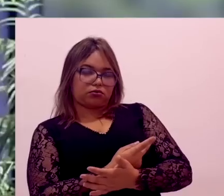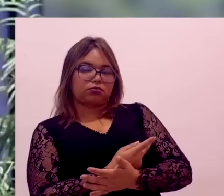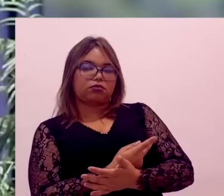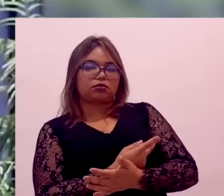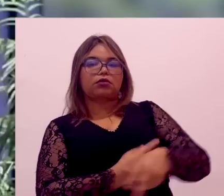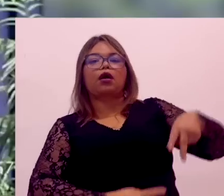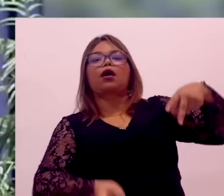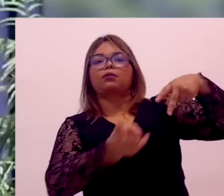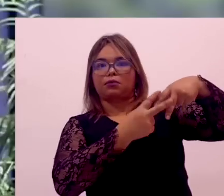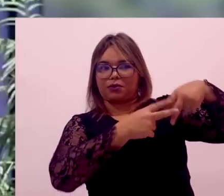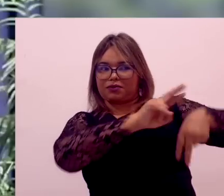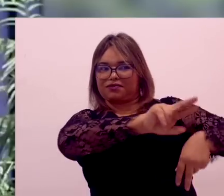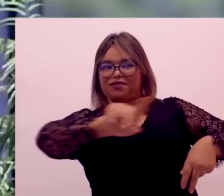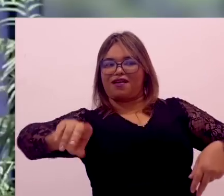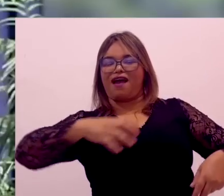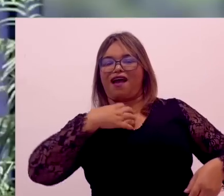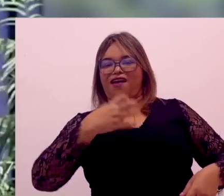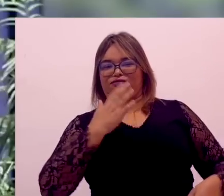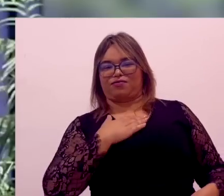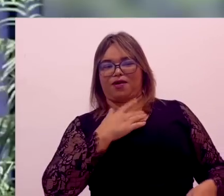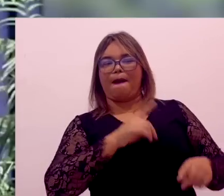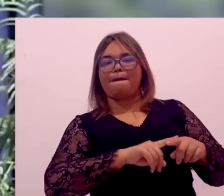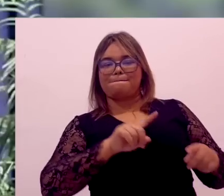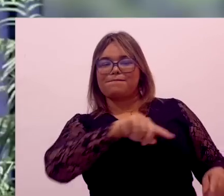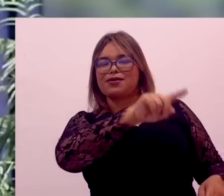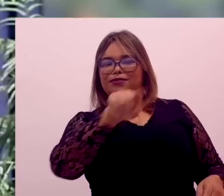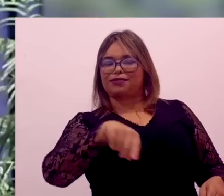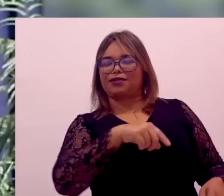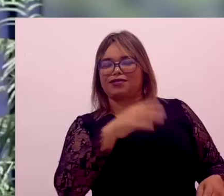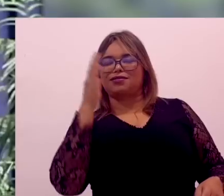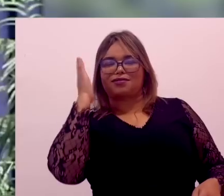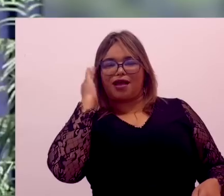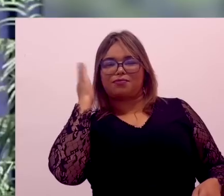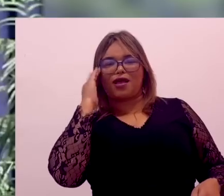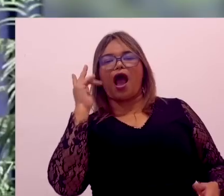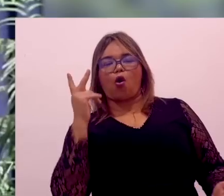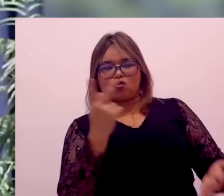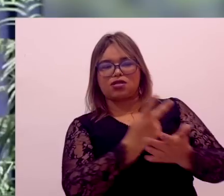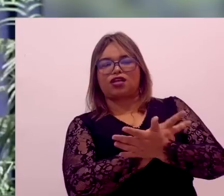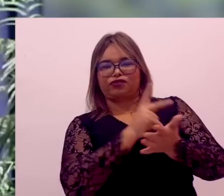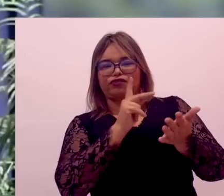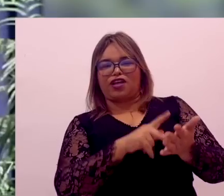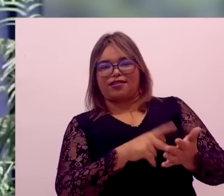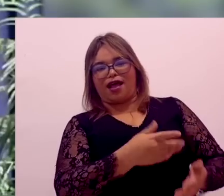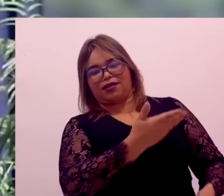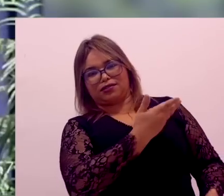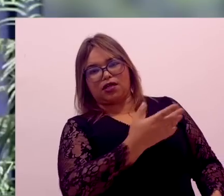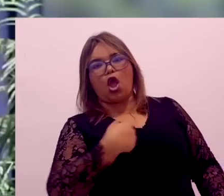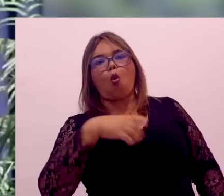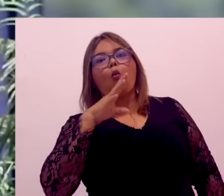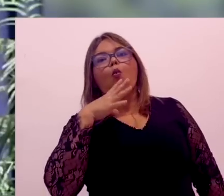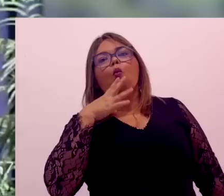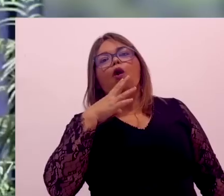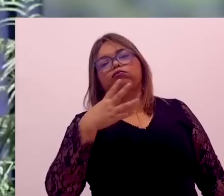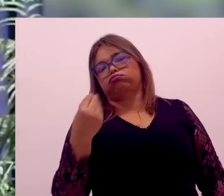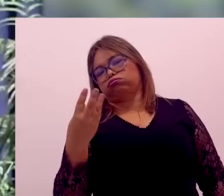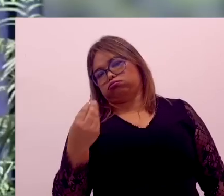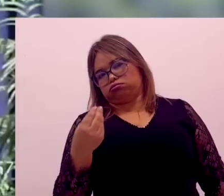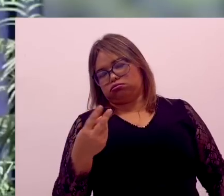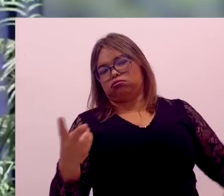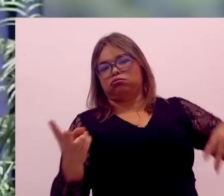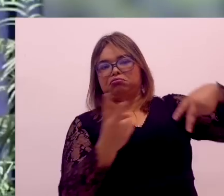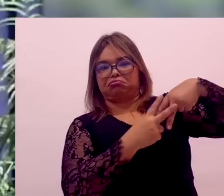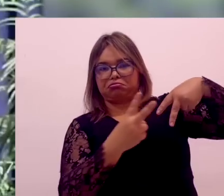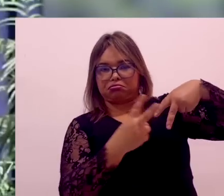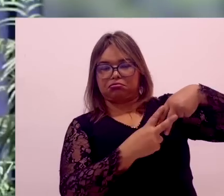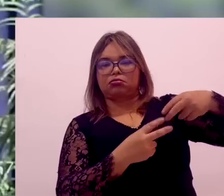isso acontece mesmo. Eu conheço muitos maçons que se tornaram bons cristãos em consequência dessas palestras. É por isso que